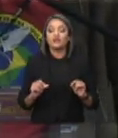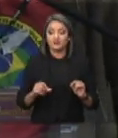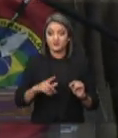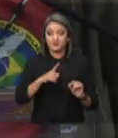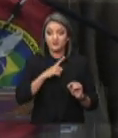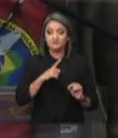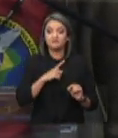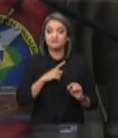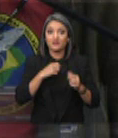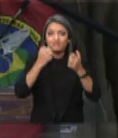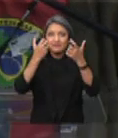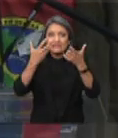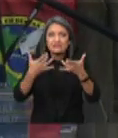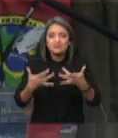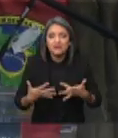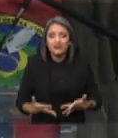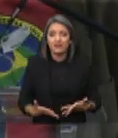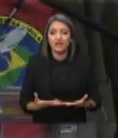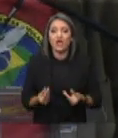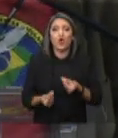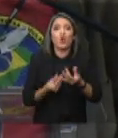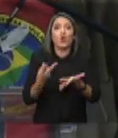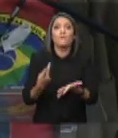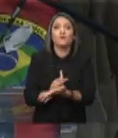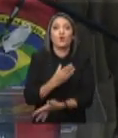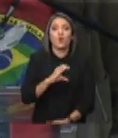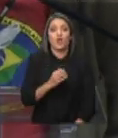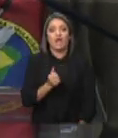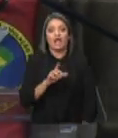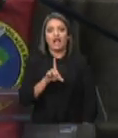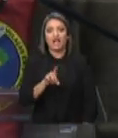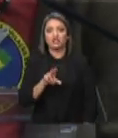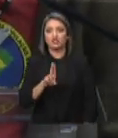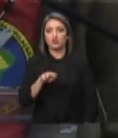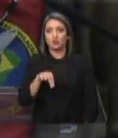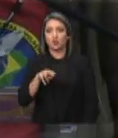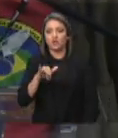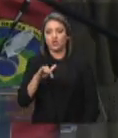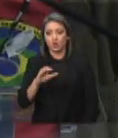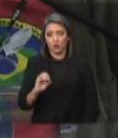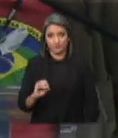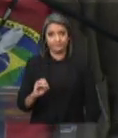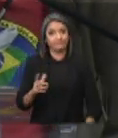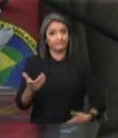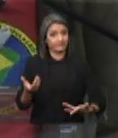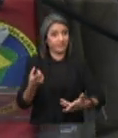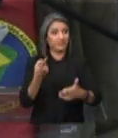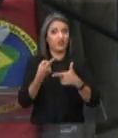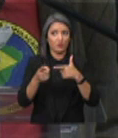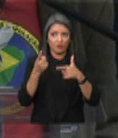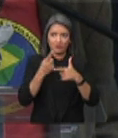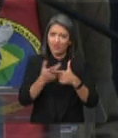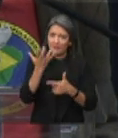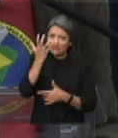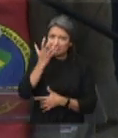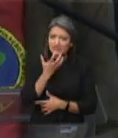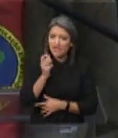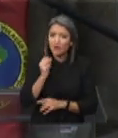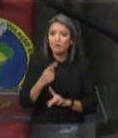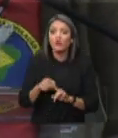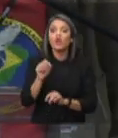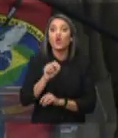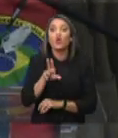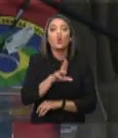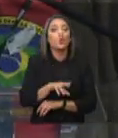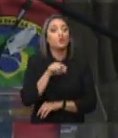é explicar o CAD único a gente sabe que o a gente tem um problema muito sério sobre o CAD único que usa o CAD único